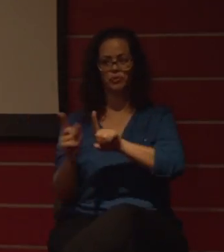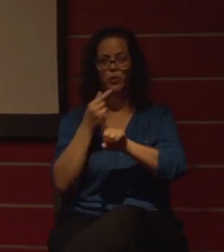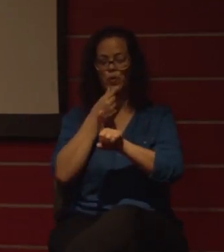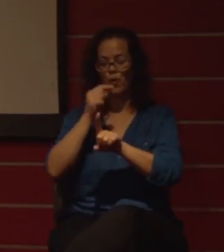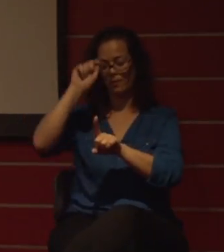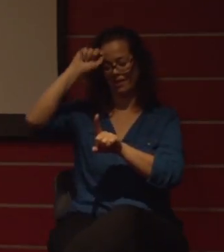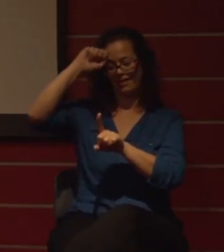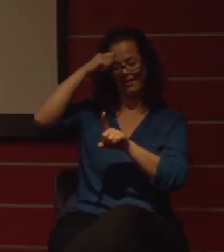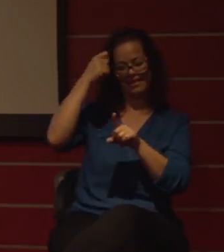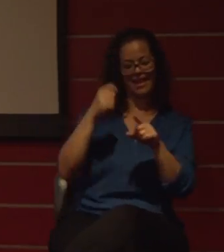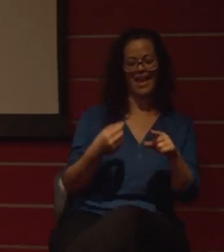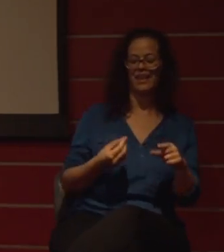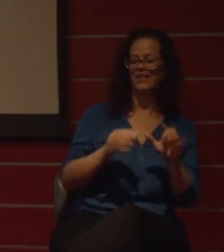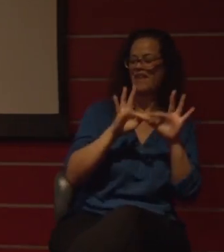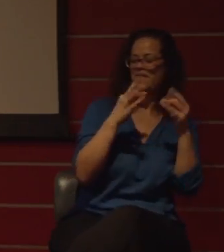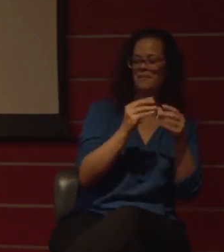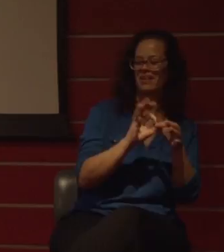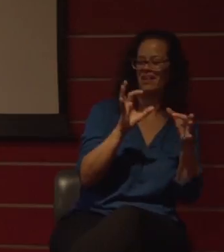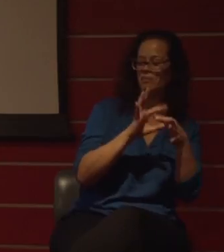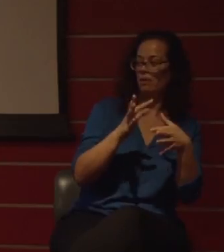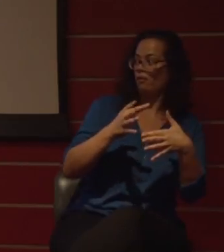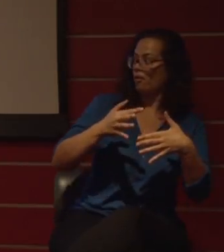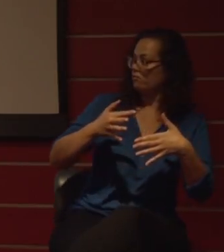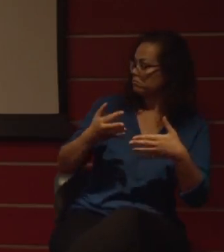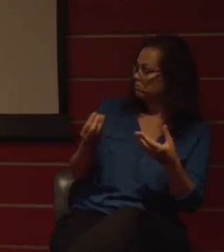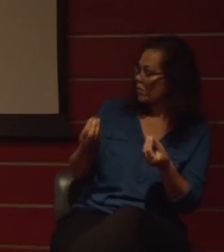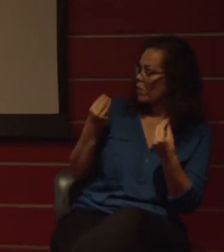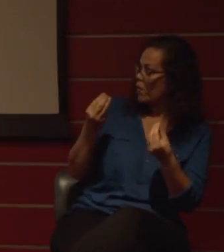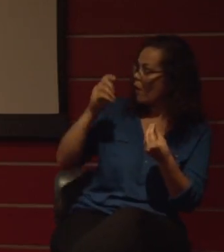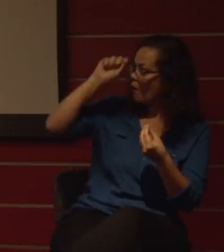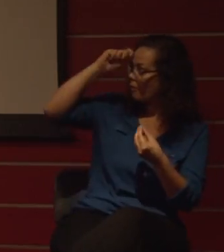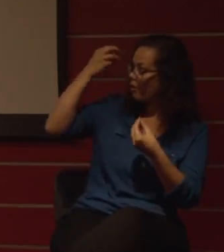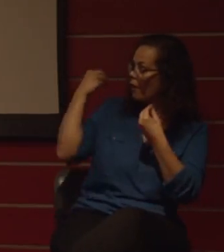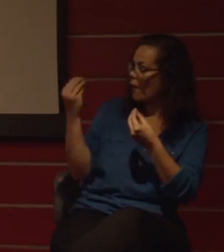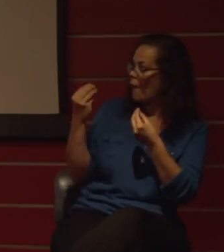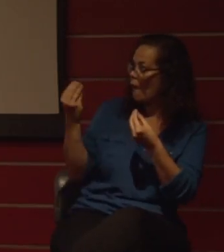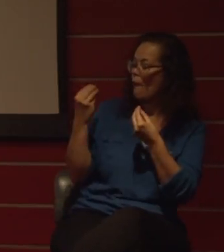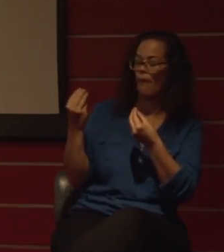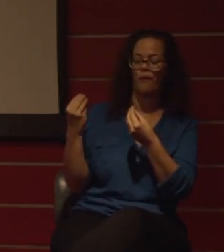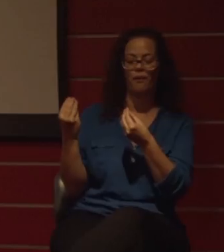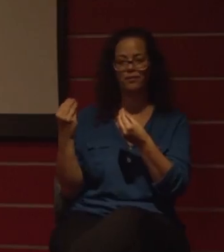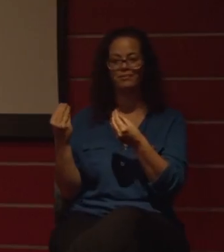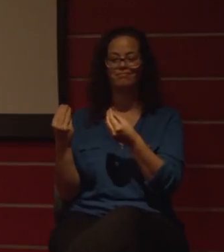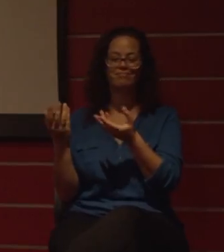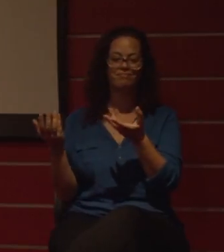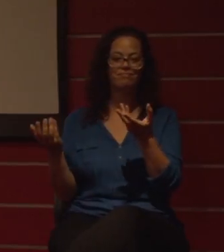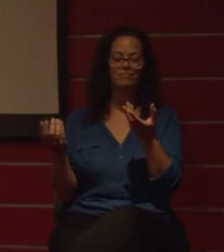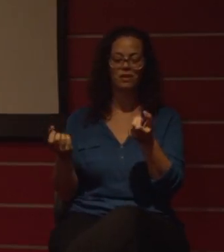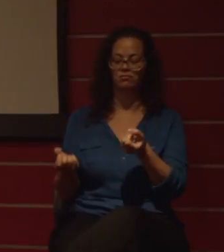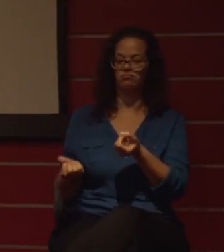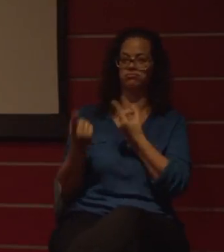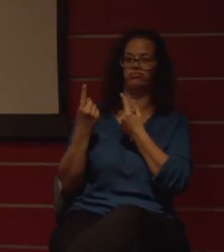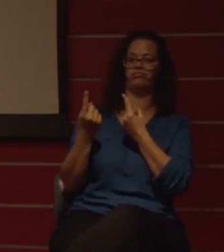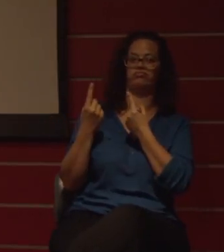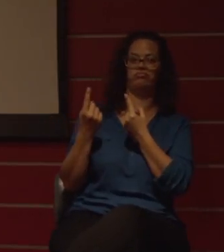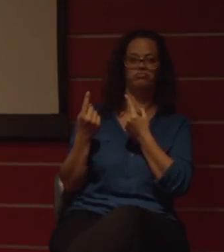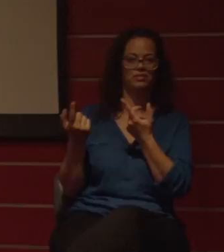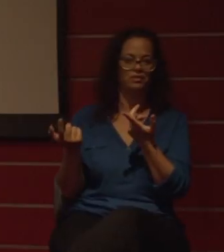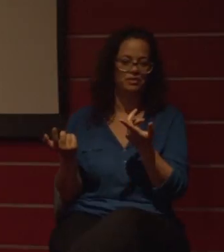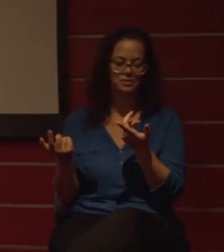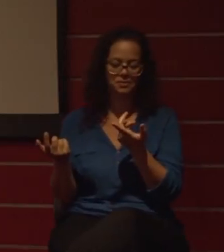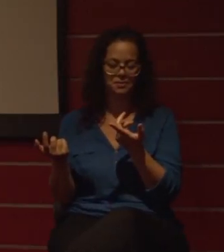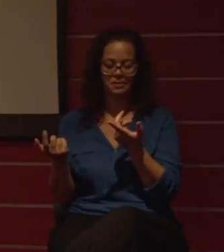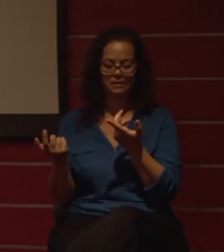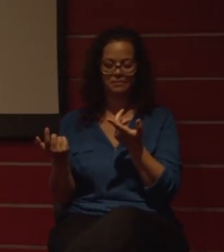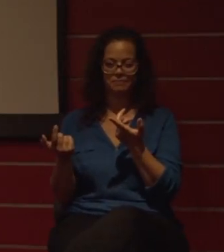liberalismo é colocado em questão né colocado em cheque eh de se entender eh eh